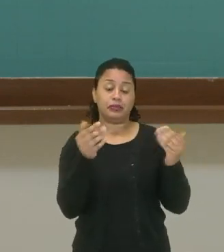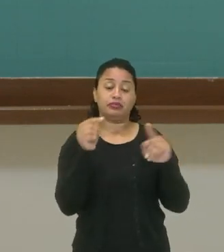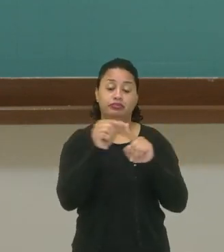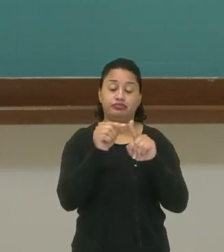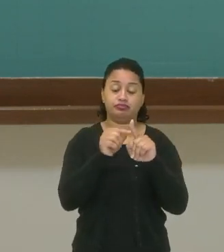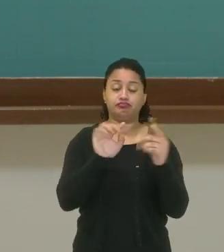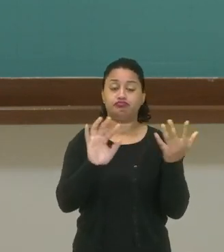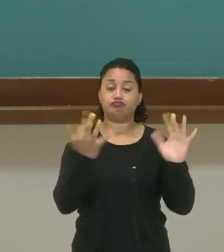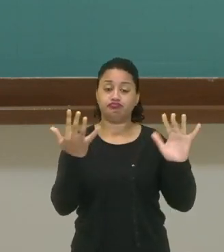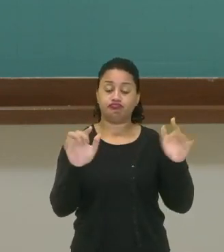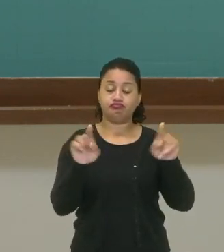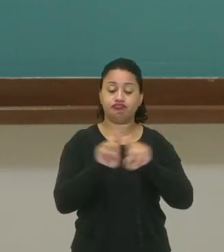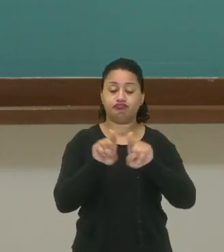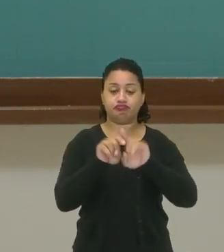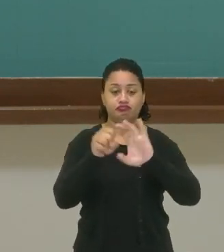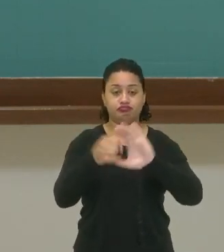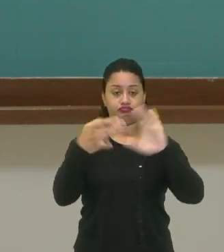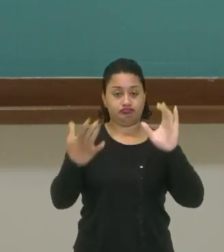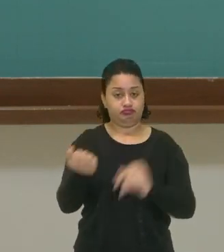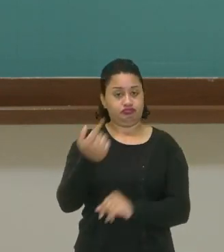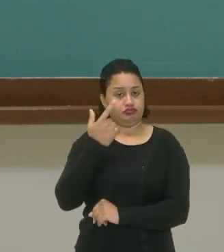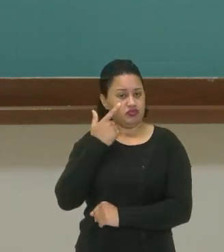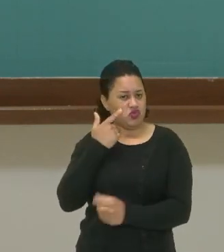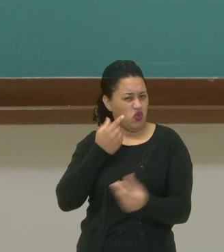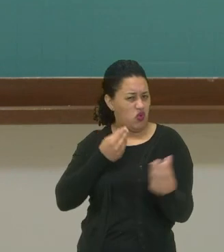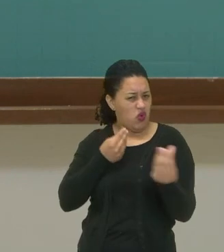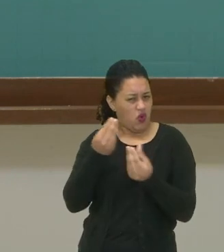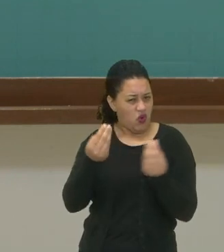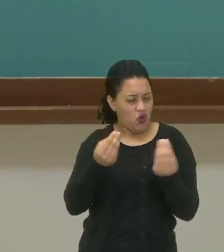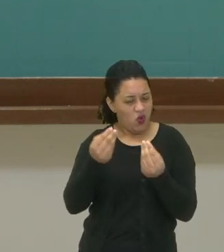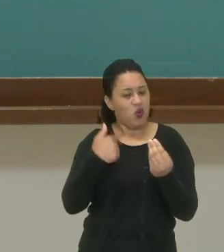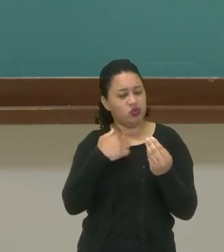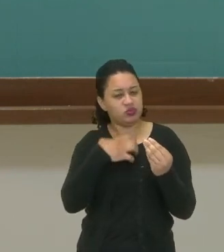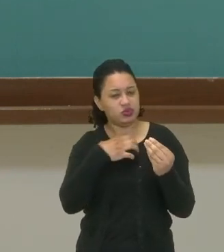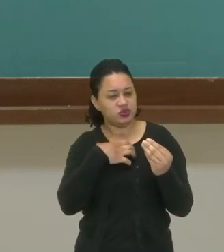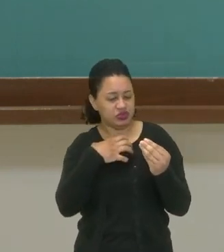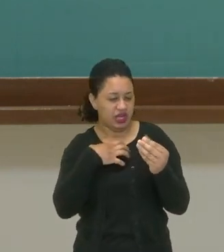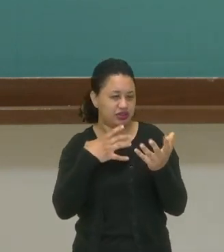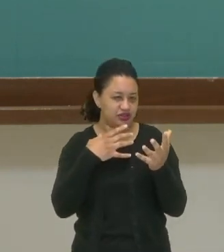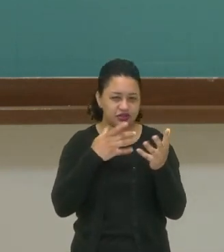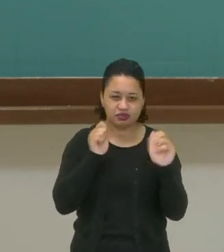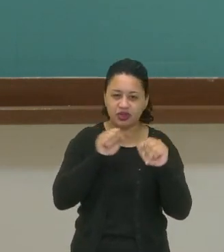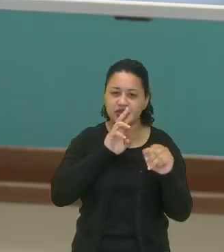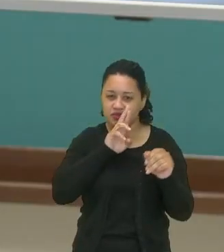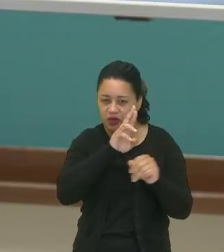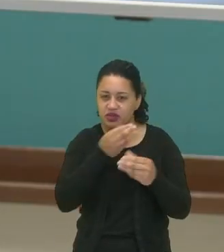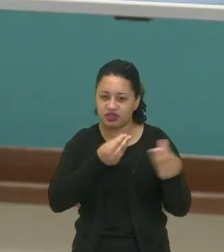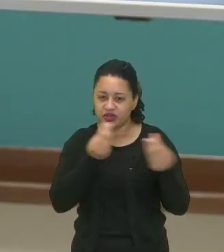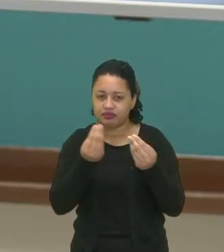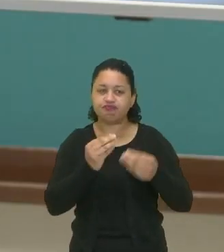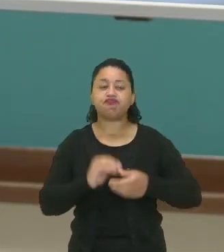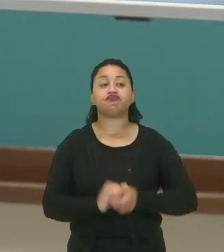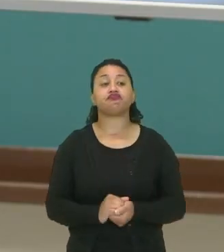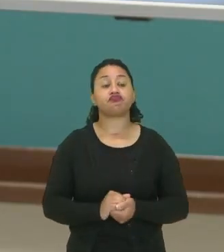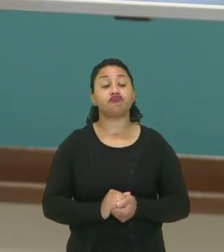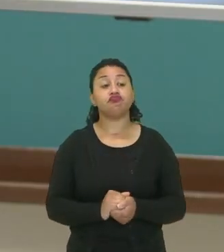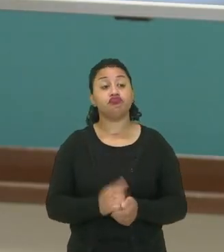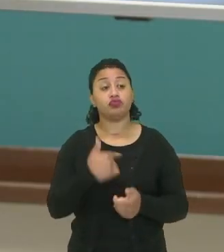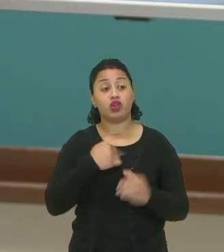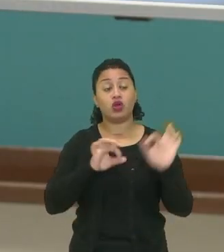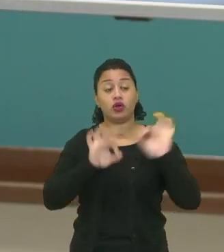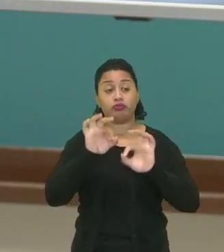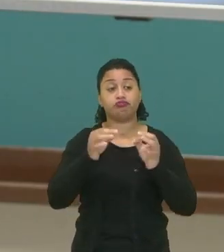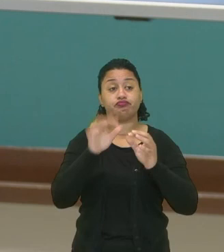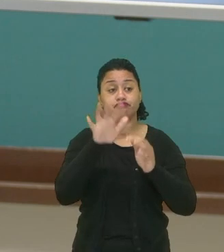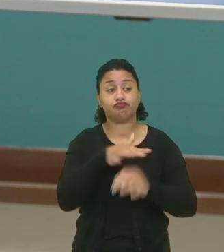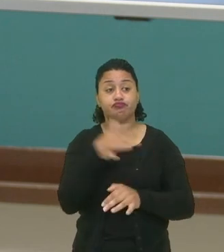suas características. Vamos ver então como é que ficaria então no modelo sugestivo aqui? Vamos lá. Então, olha só, o professor preparou então esse quadro aqui,